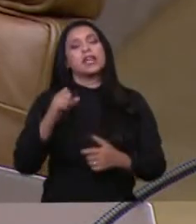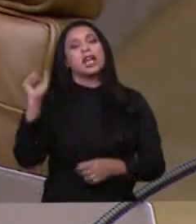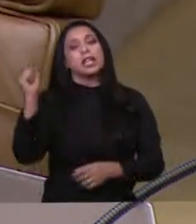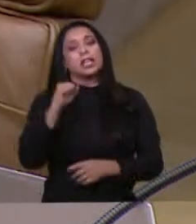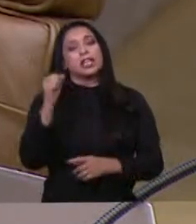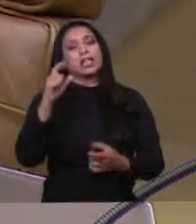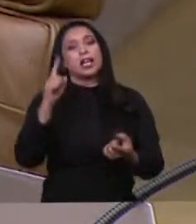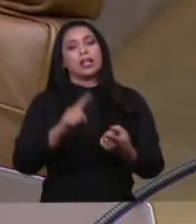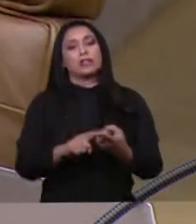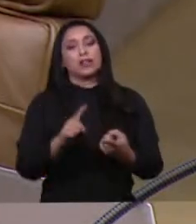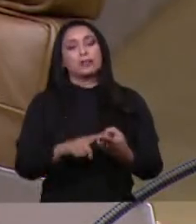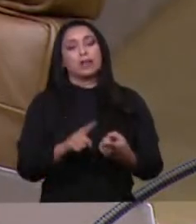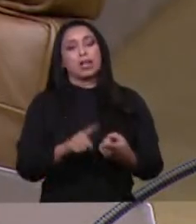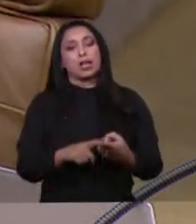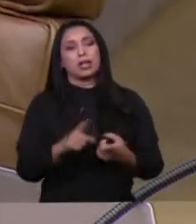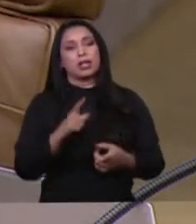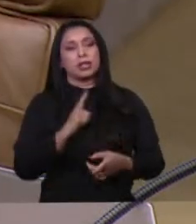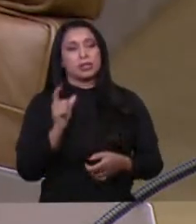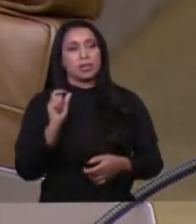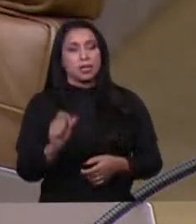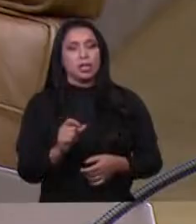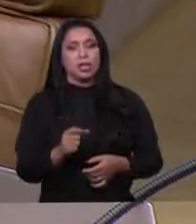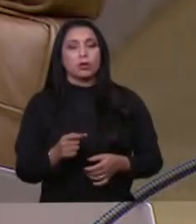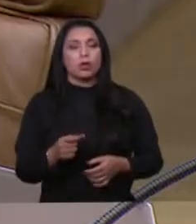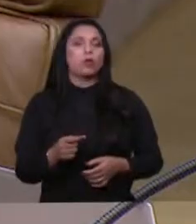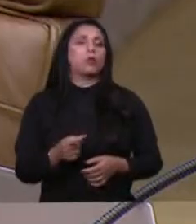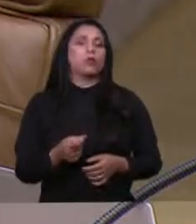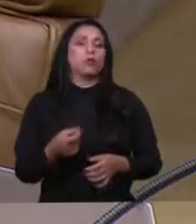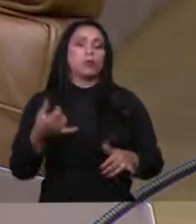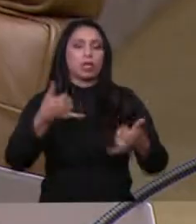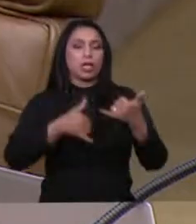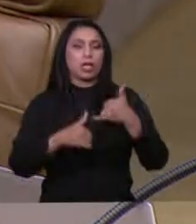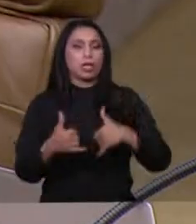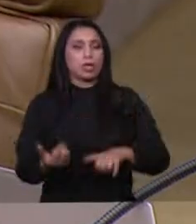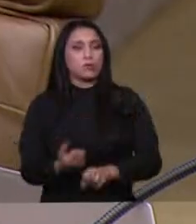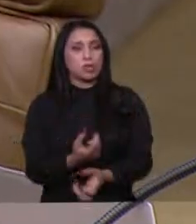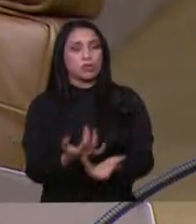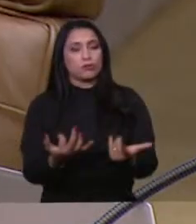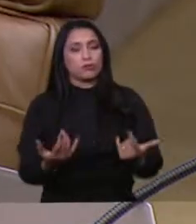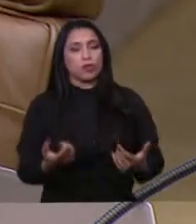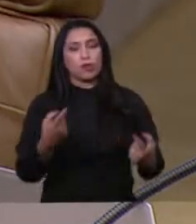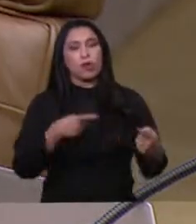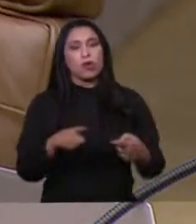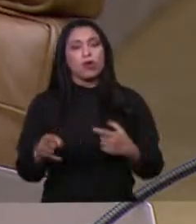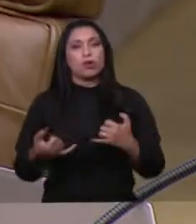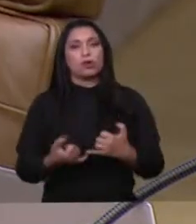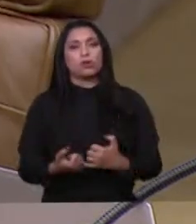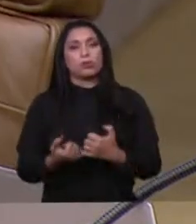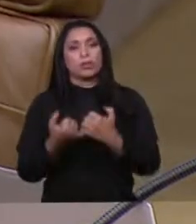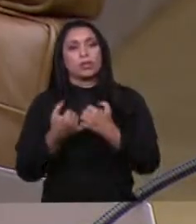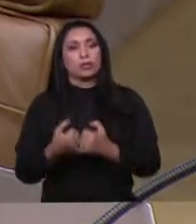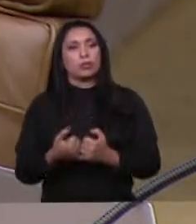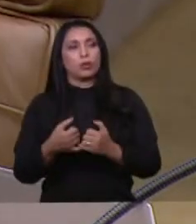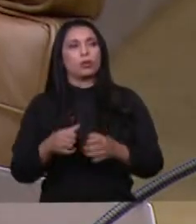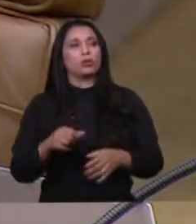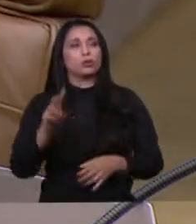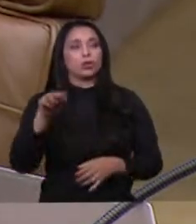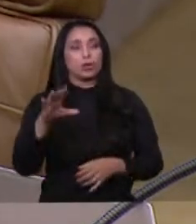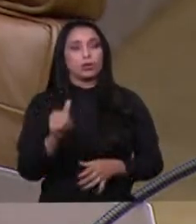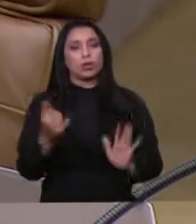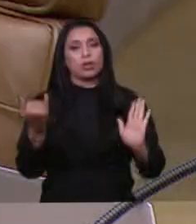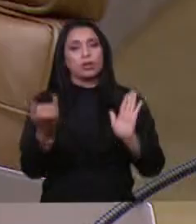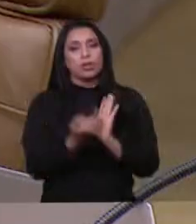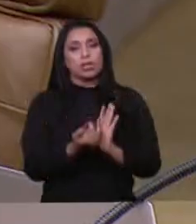de substância inflamável contra o patrimônio público da União, do Código Penal, e ainda o inciso 1 do